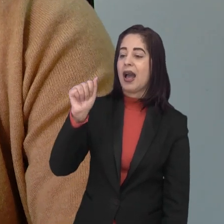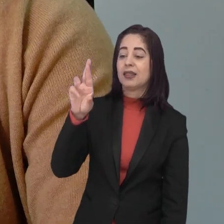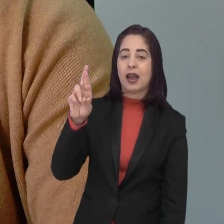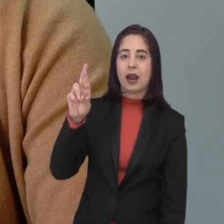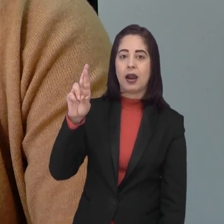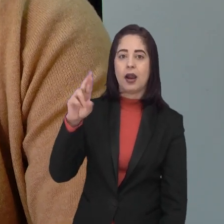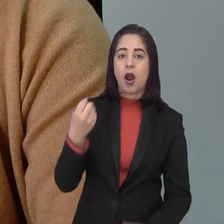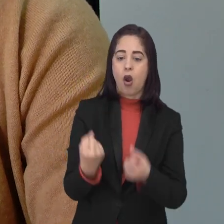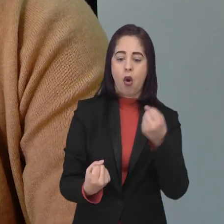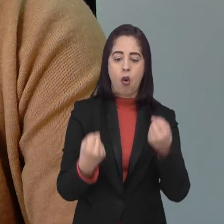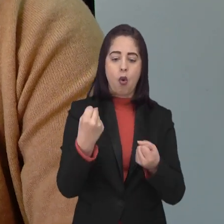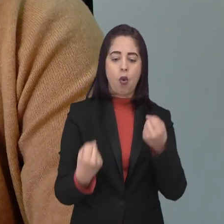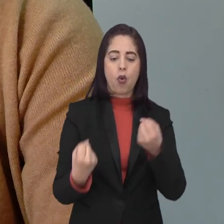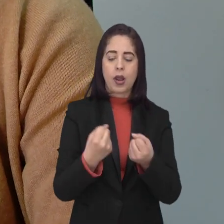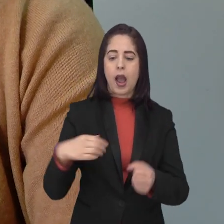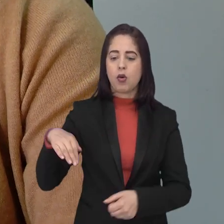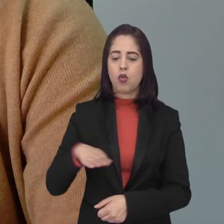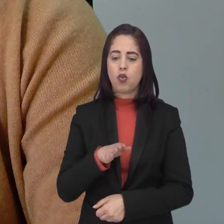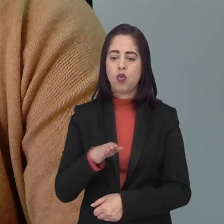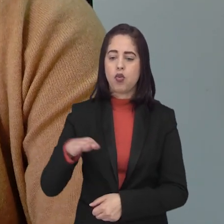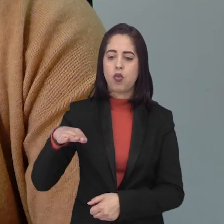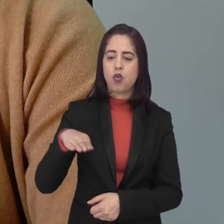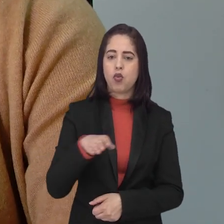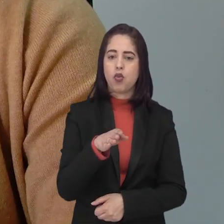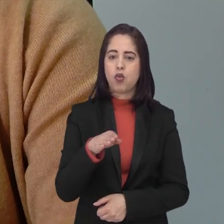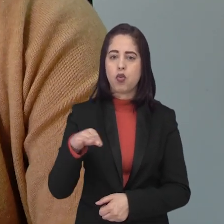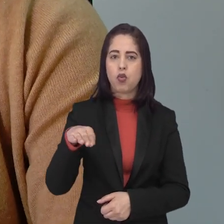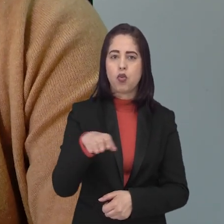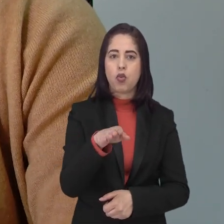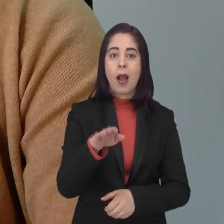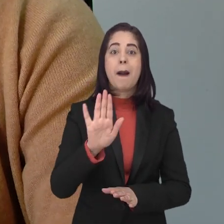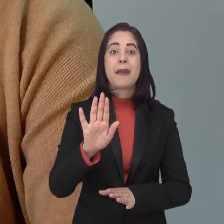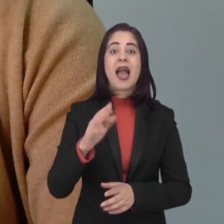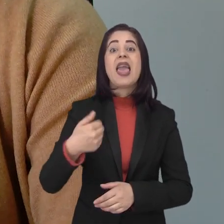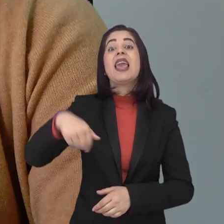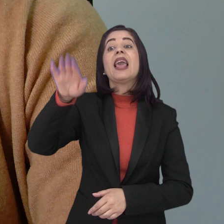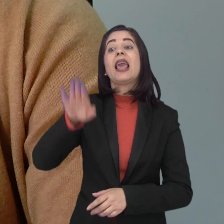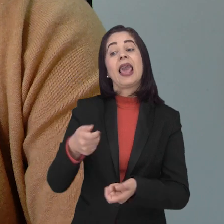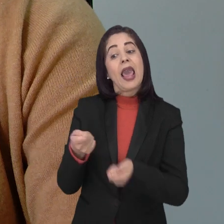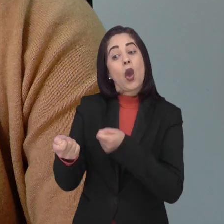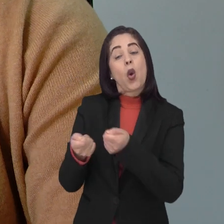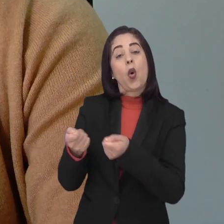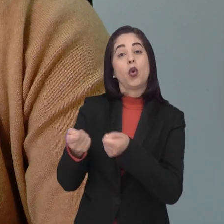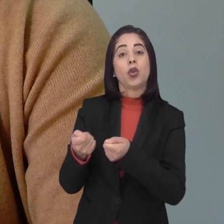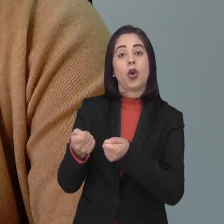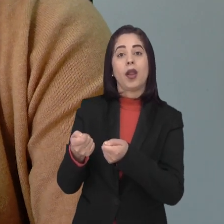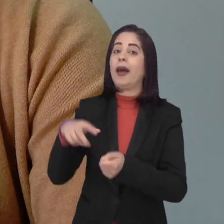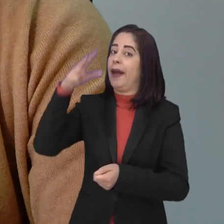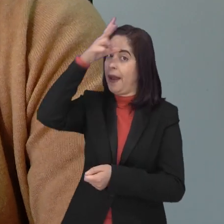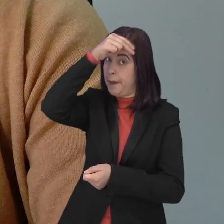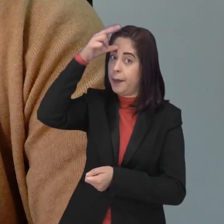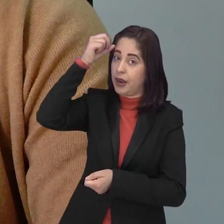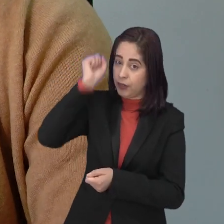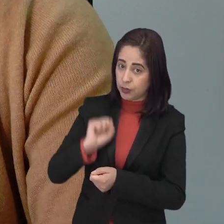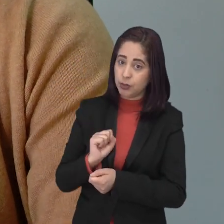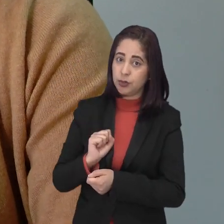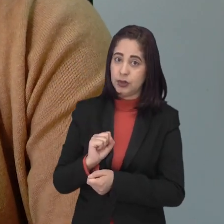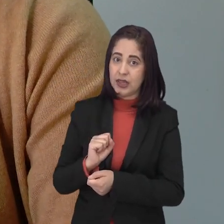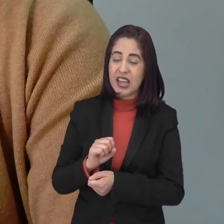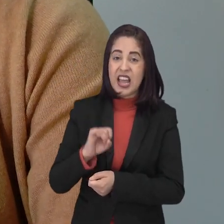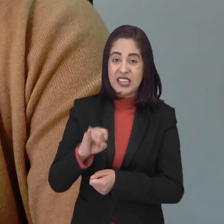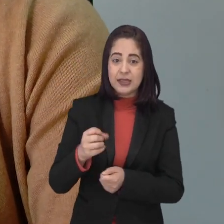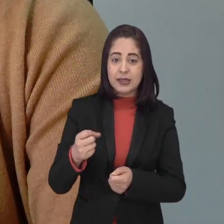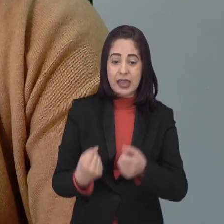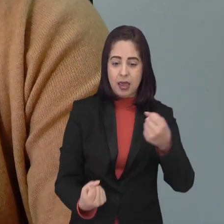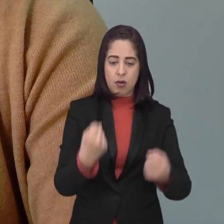radares. O IPEM faz a verificação de radar, mas quem opera o radar é a prefeitura ou o Estado, e que gera uma